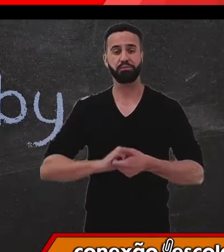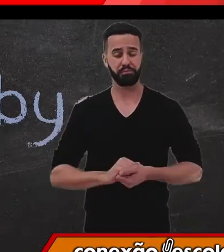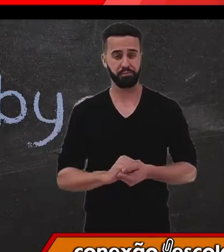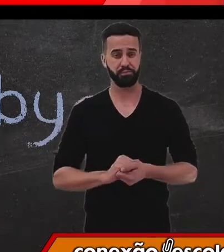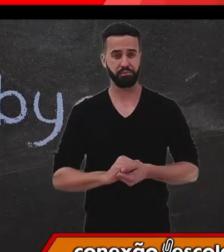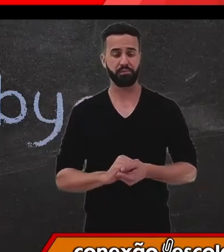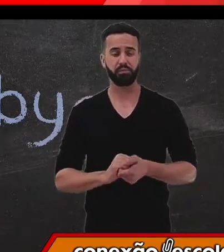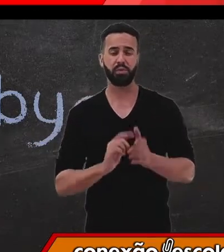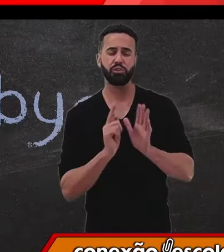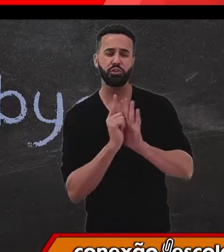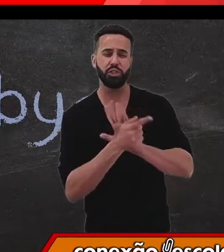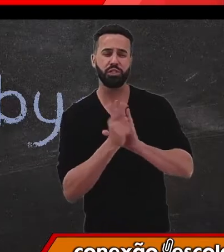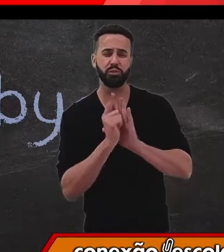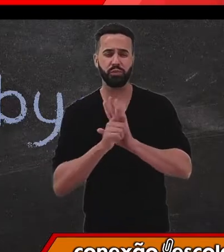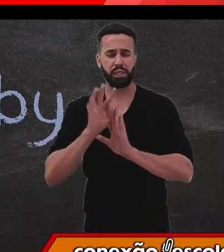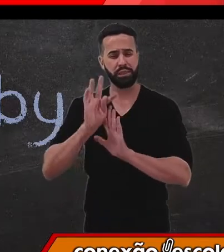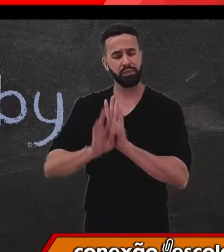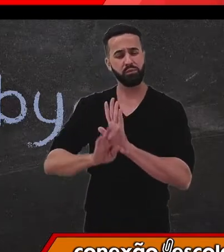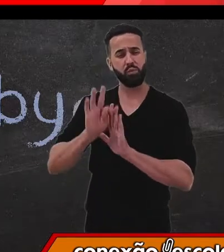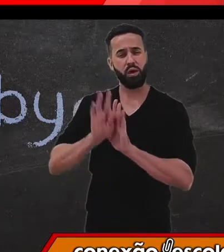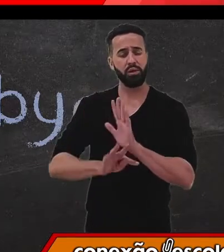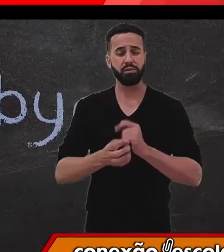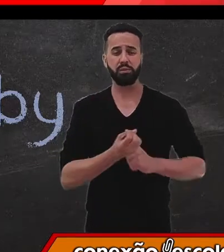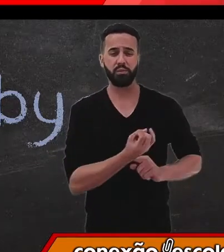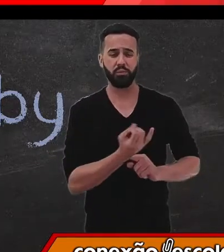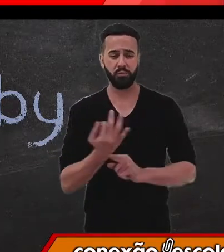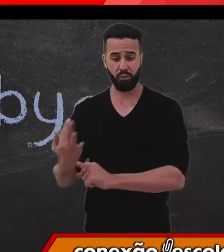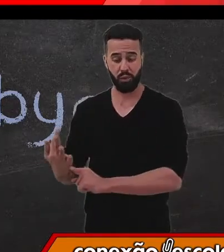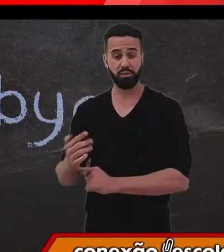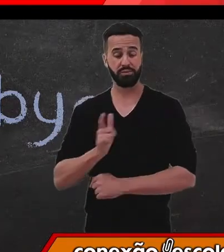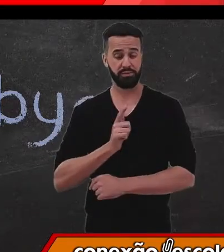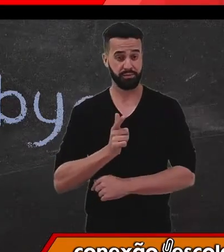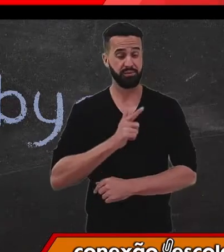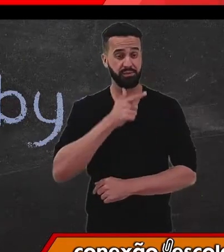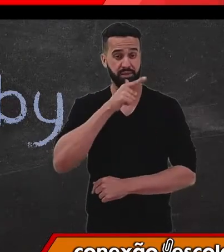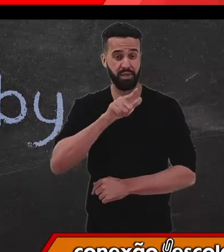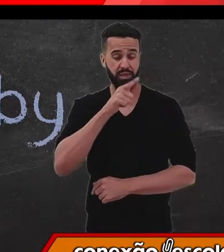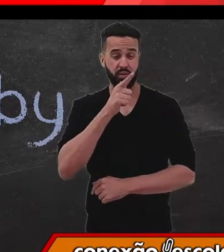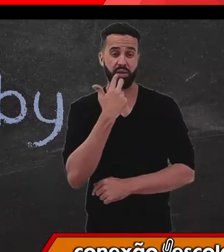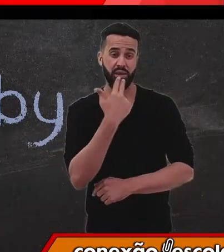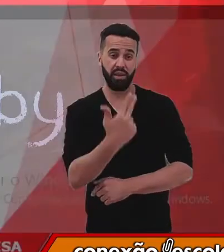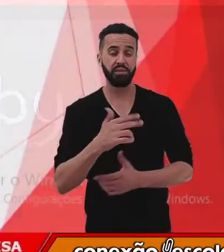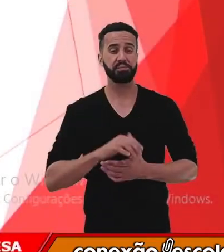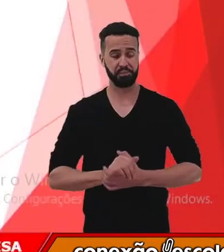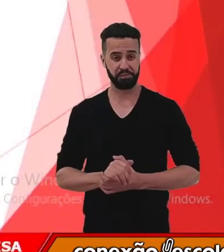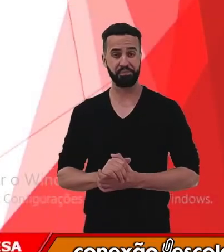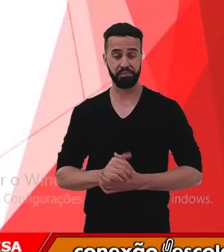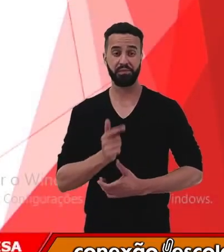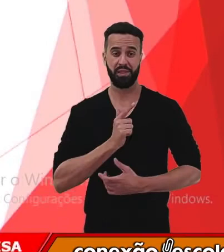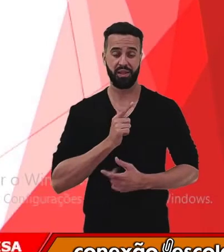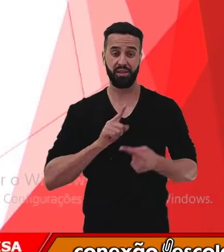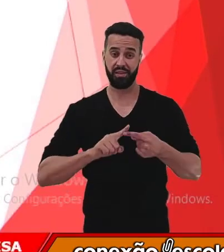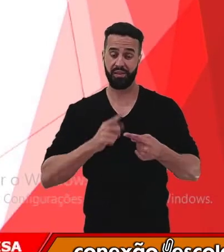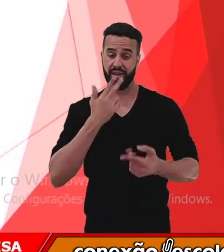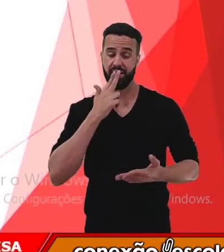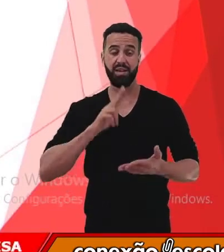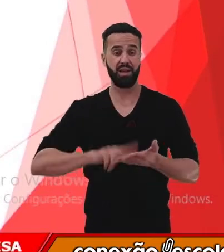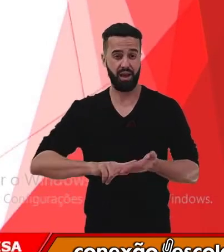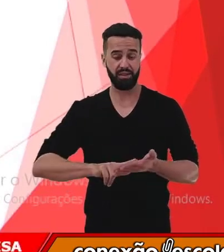gêneros textuais que a gente pode encontrar na língua inglesa? Bom, carta, ou